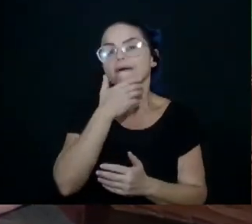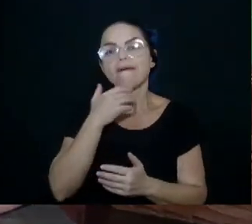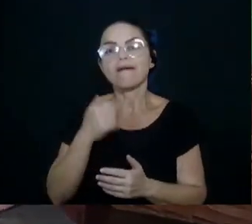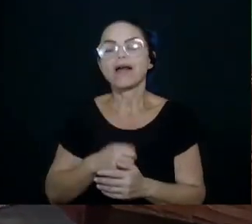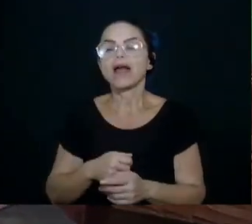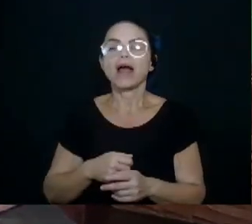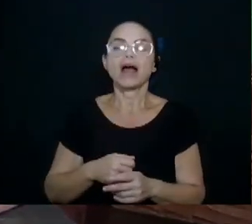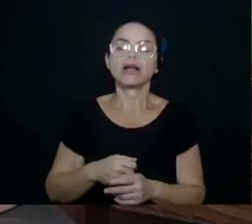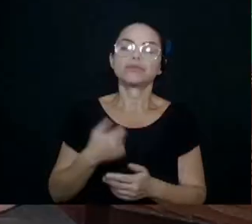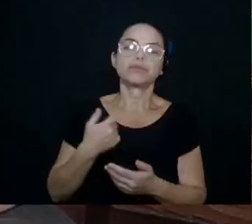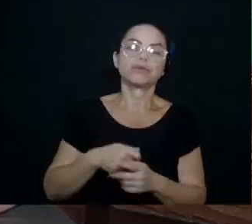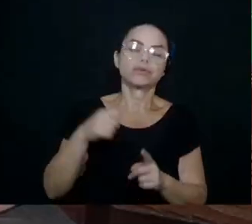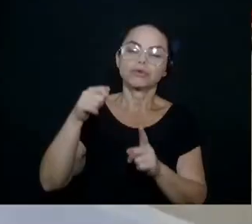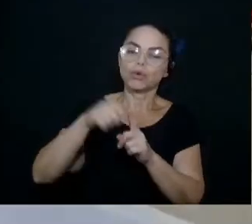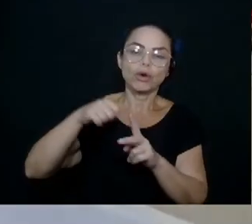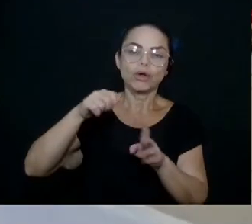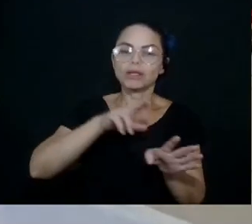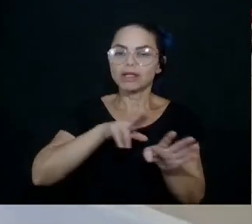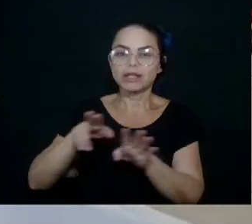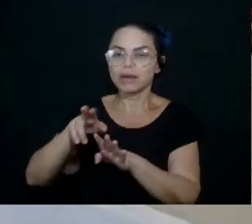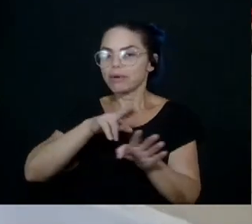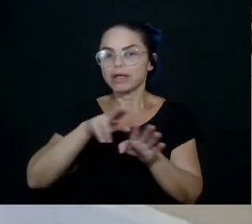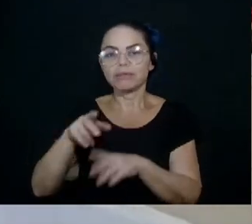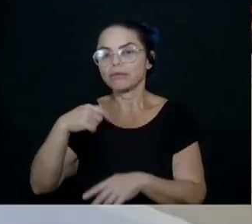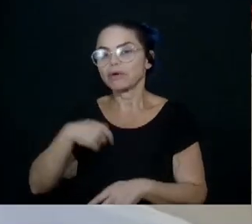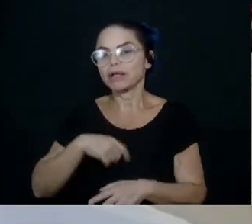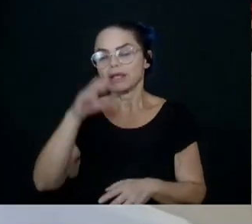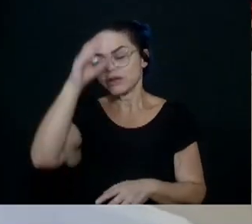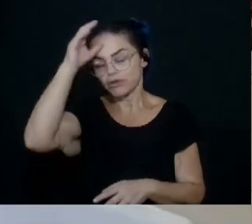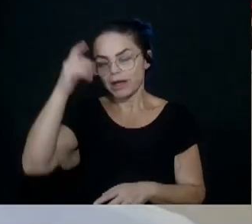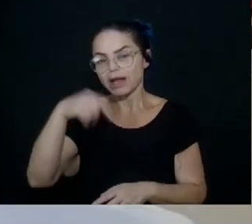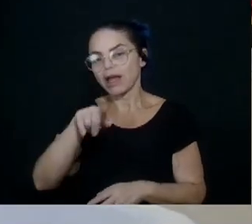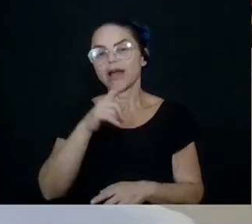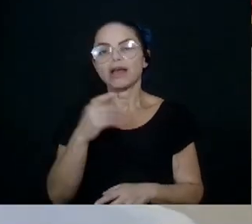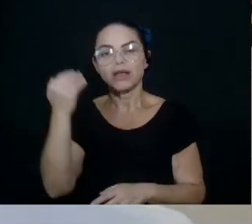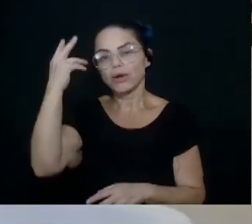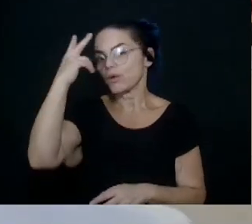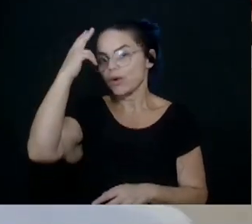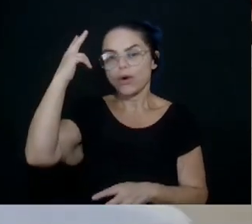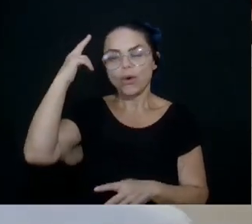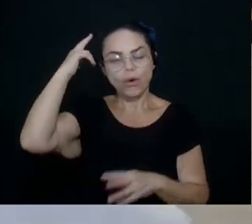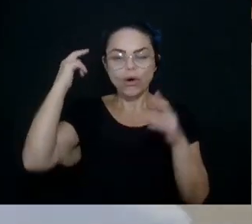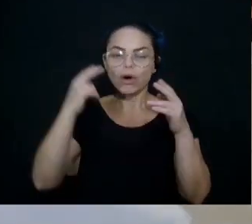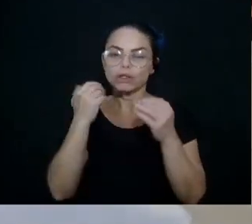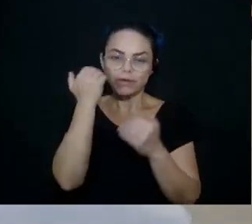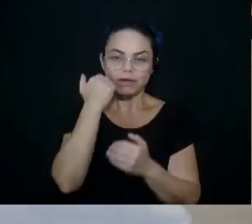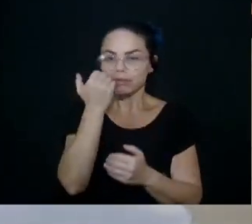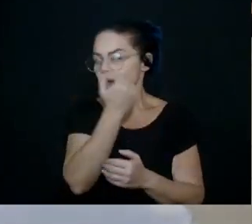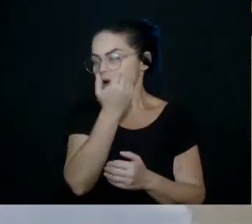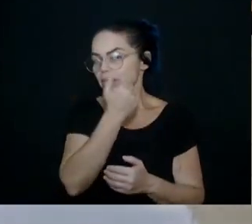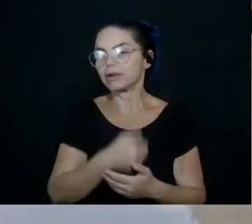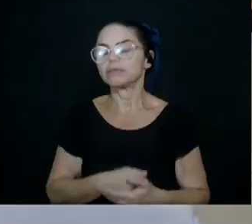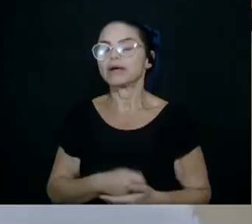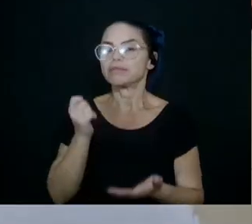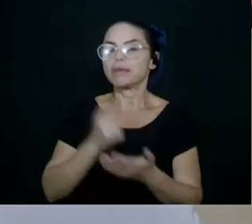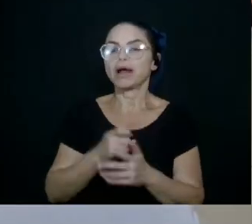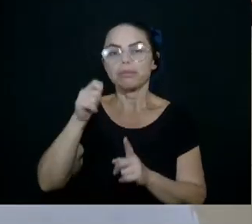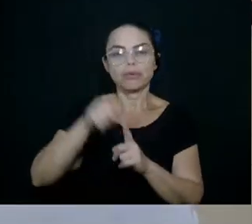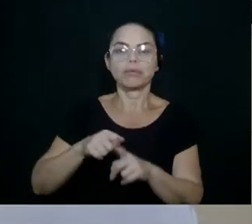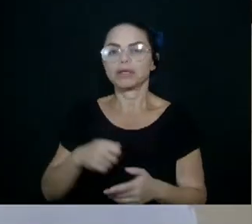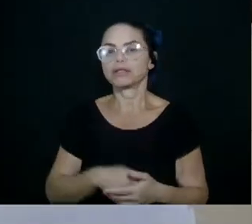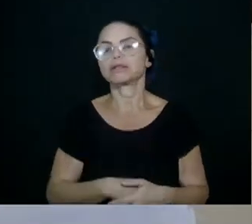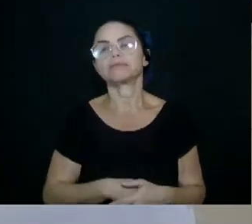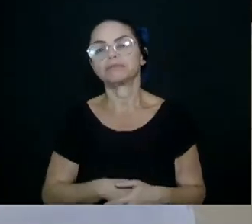se eu não me engano, tá? Se eu não estou enganado. Mas ele começou a ter uma penetração maior no mercado depois da pandemia, onde as empresas entenderam